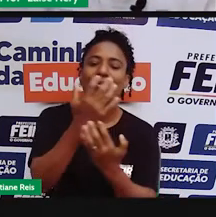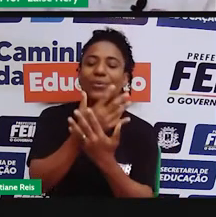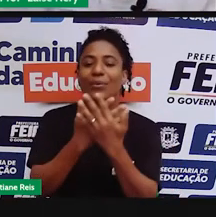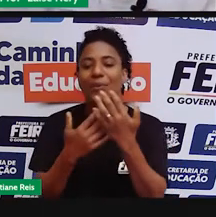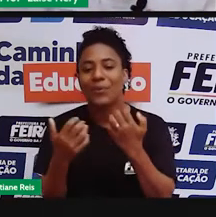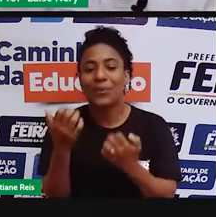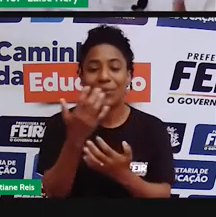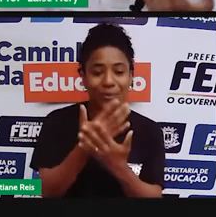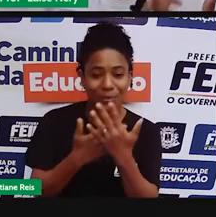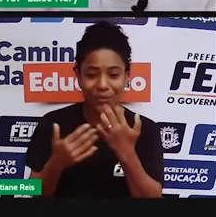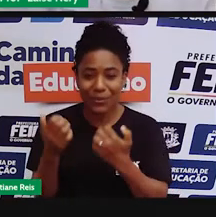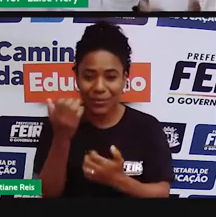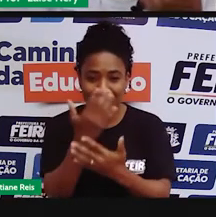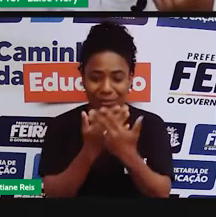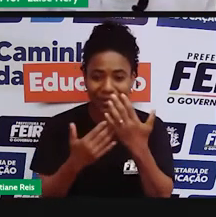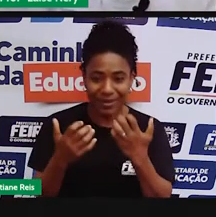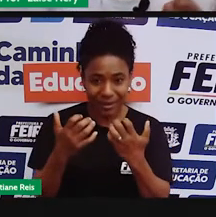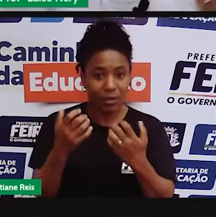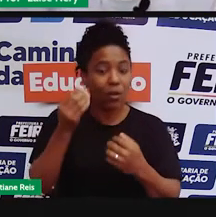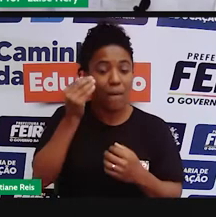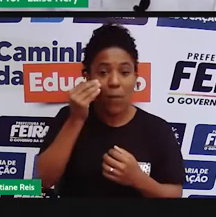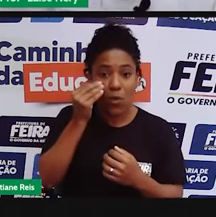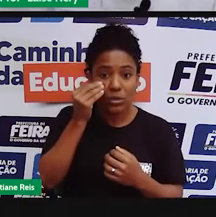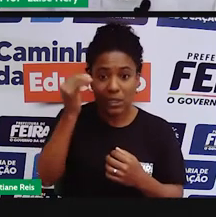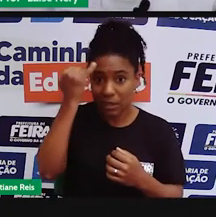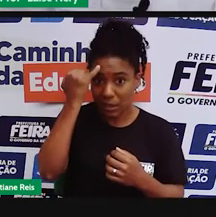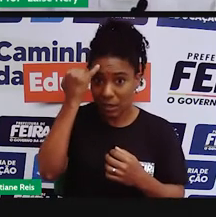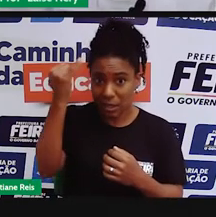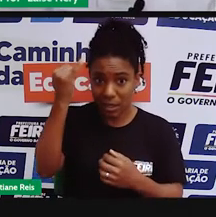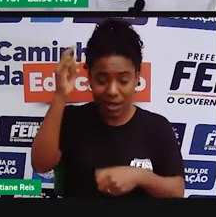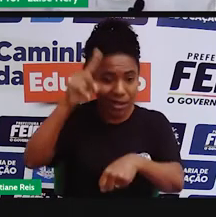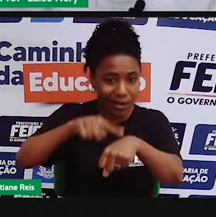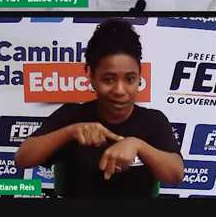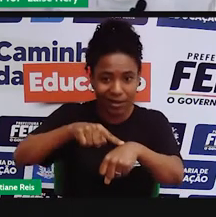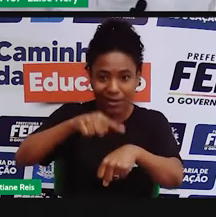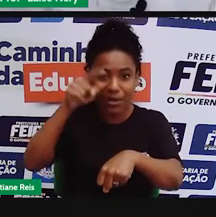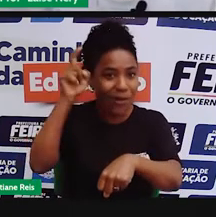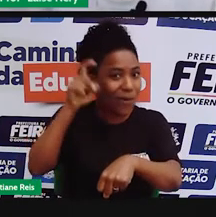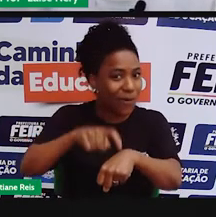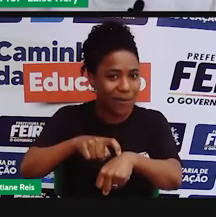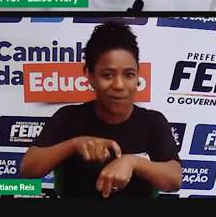isso me dá a ideia de que está acontecendo no momento em que eu falei.